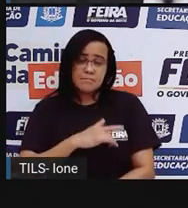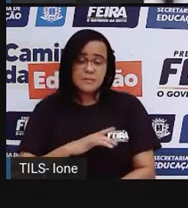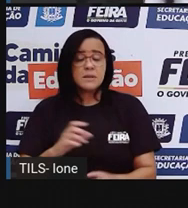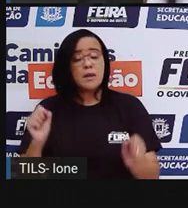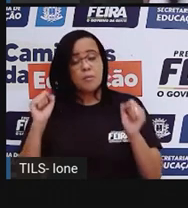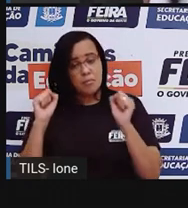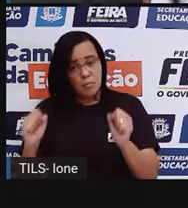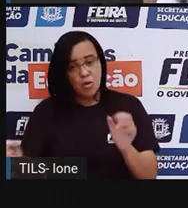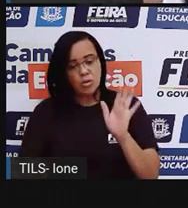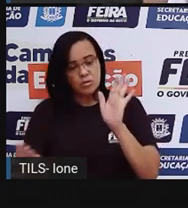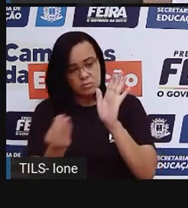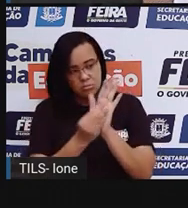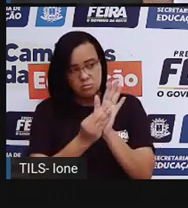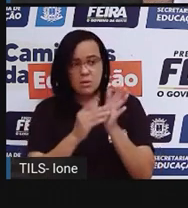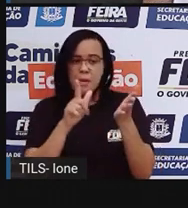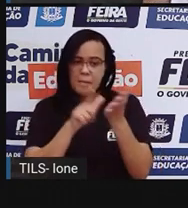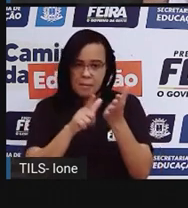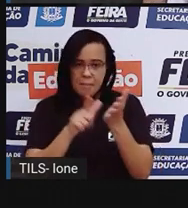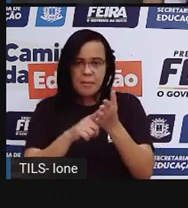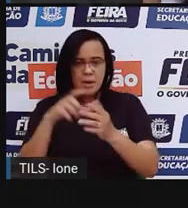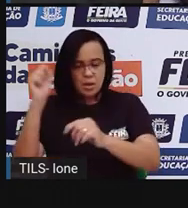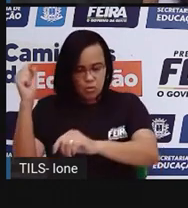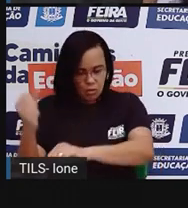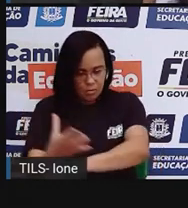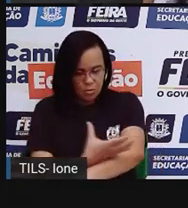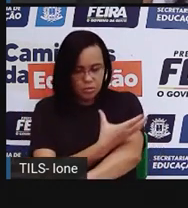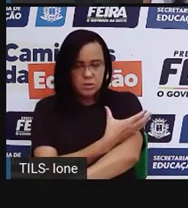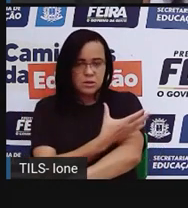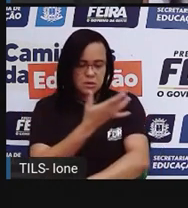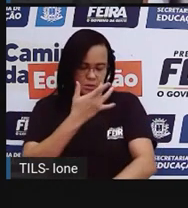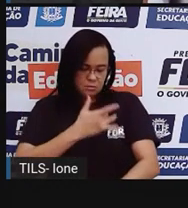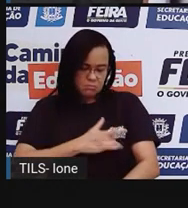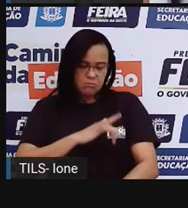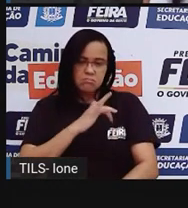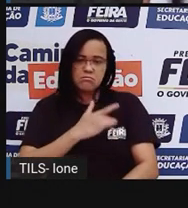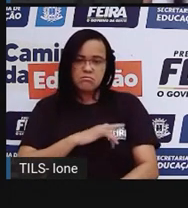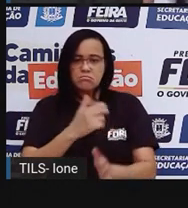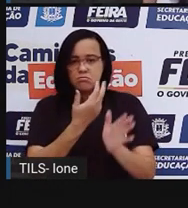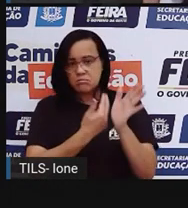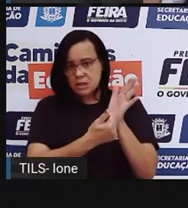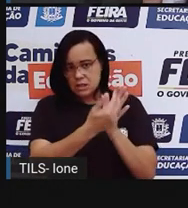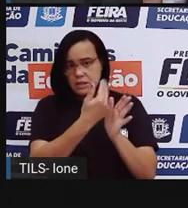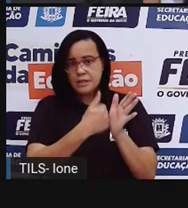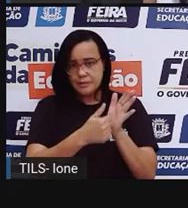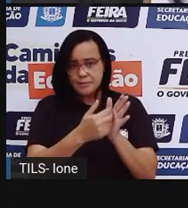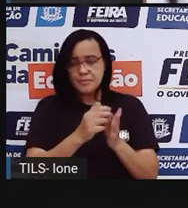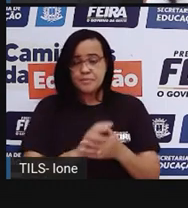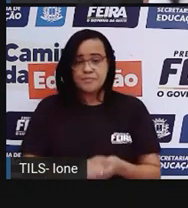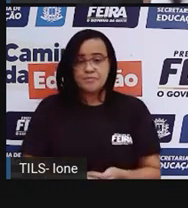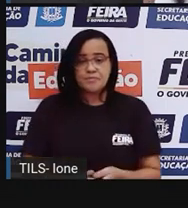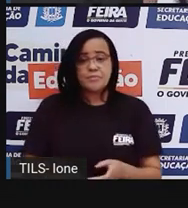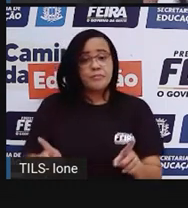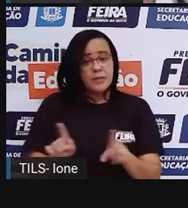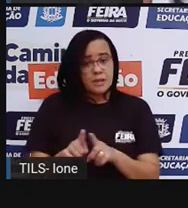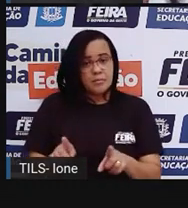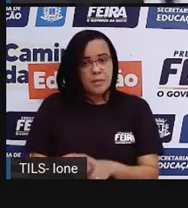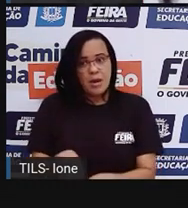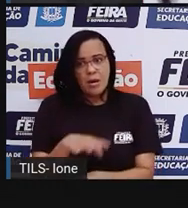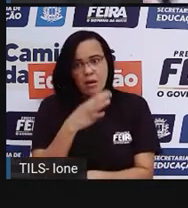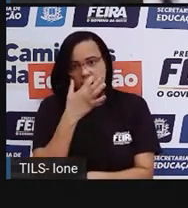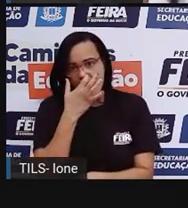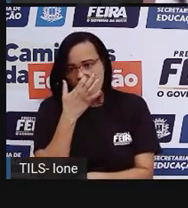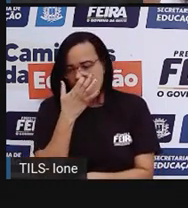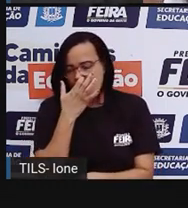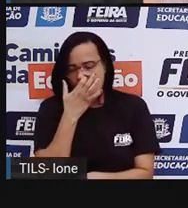né? Compaixão, e fazer um desenho sobre ela também. A admiração, né? Que foi o que a Pró falou. Então, quando